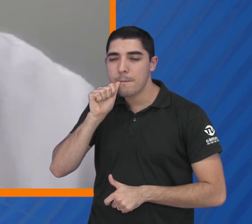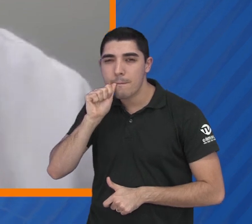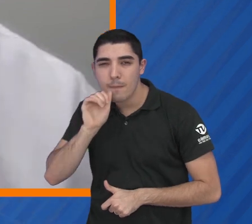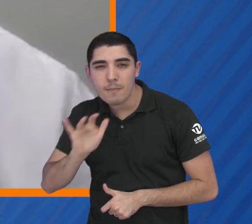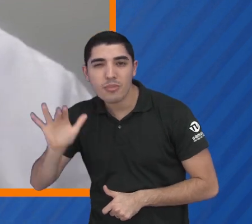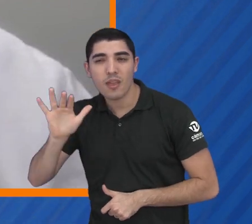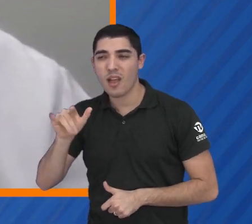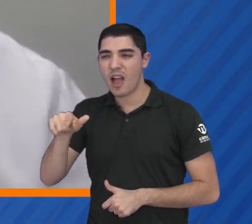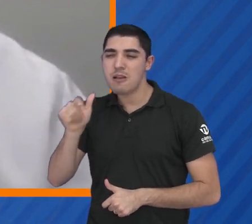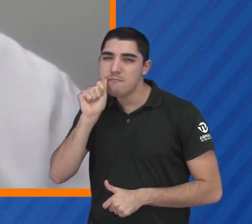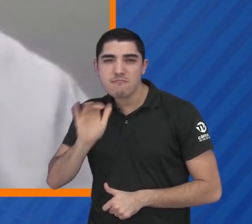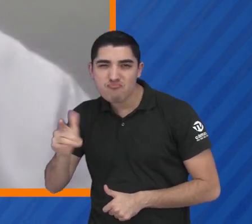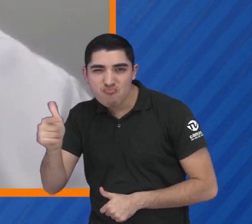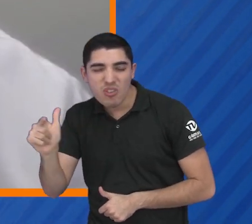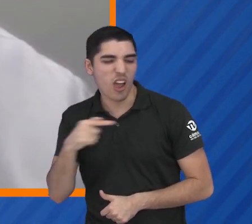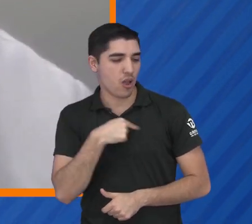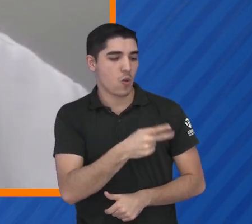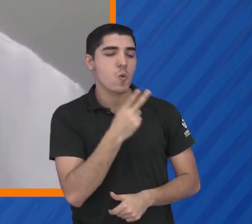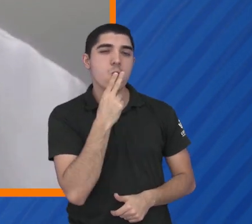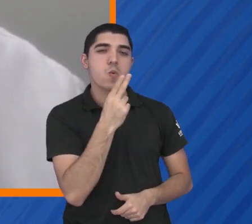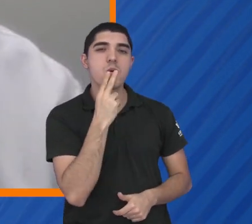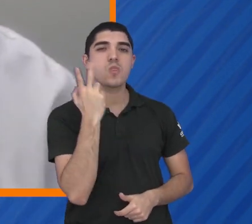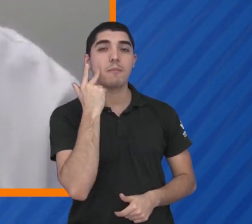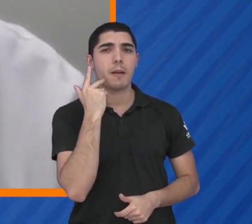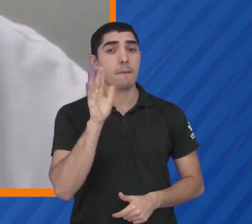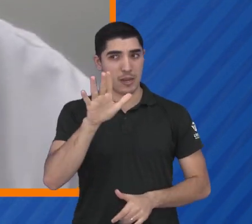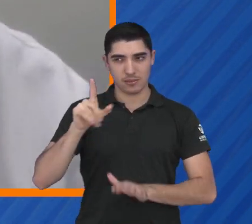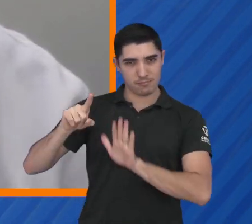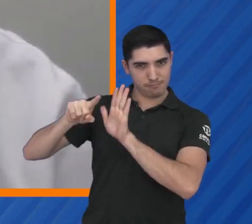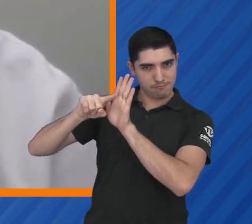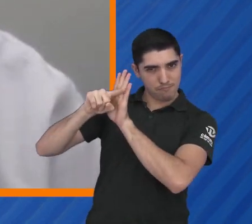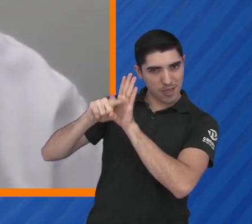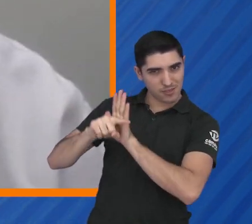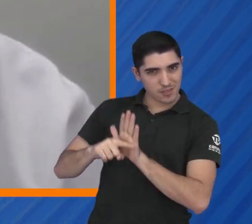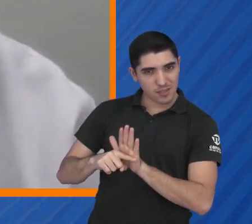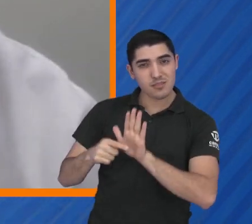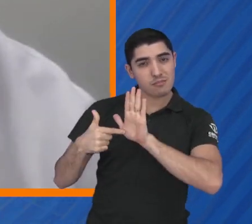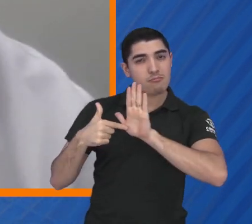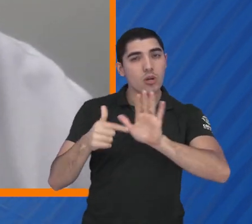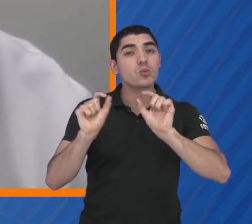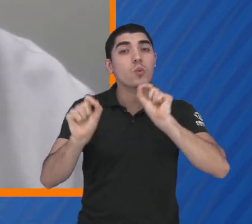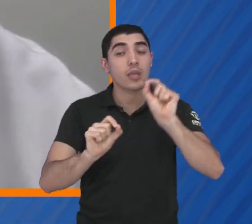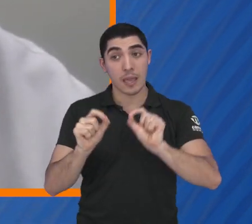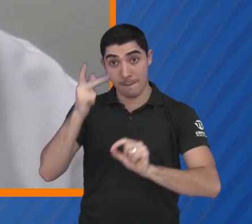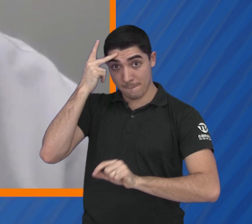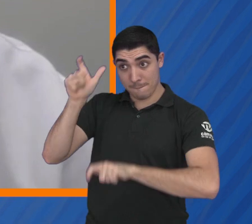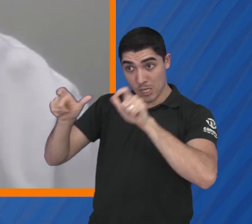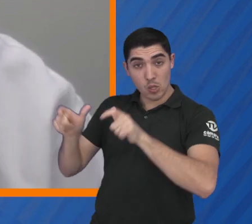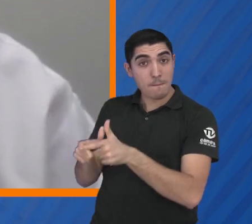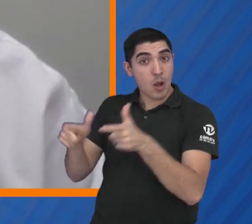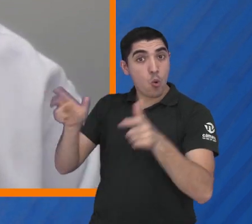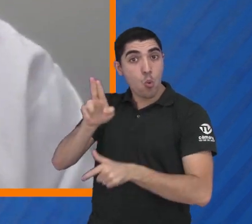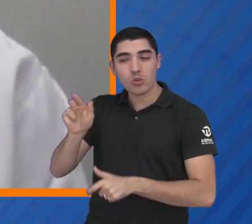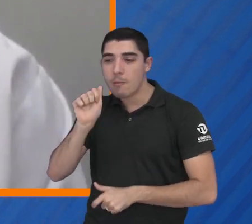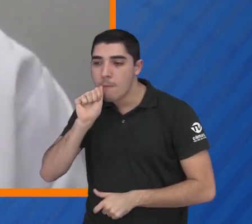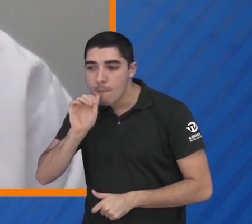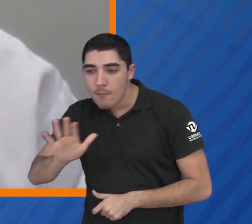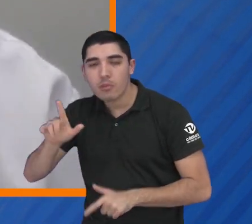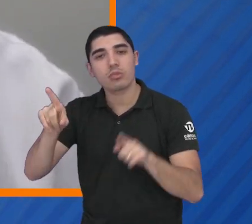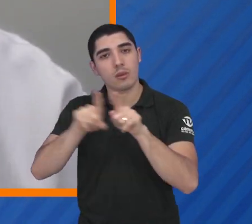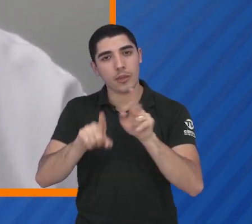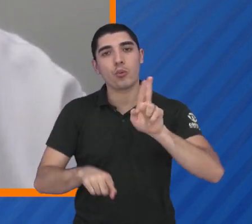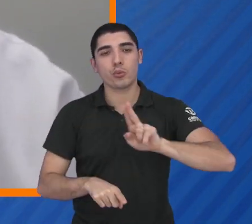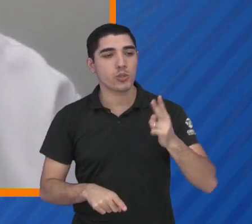não tem eletrônico, ela fuma o cigarro comum. Todos os estudos mostram que a maioria das pessoas que usam o cigarro eletrônico também